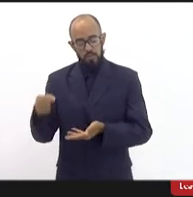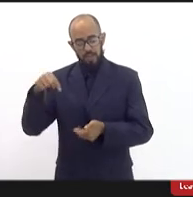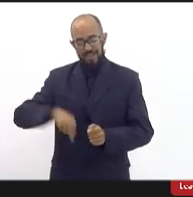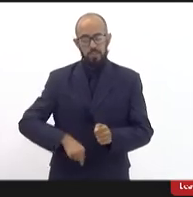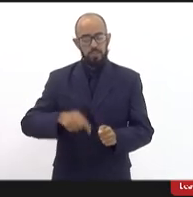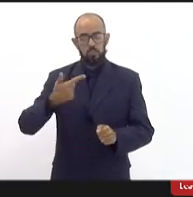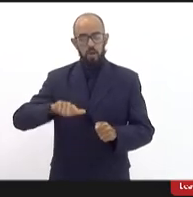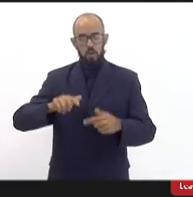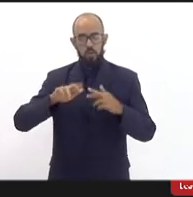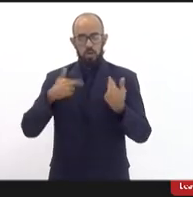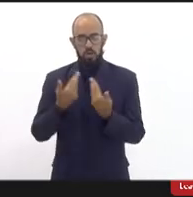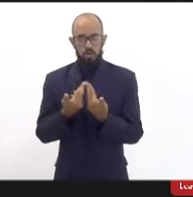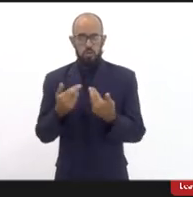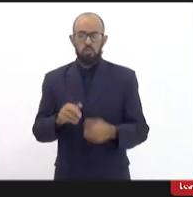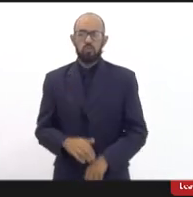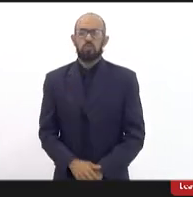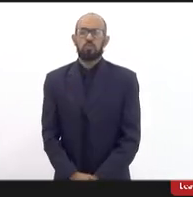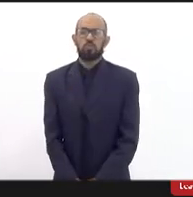tá?